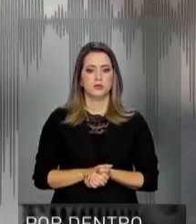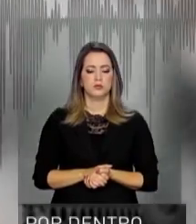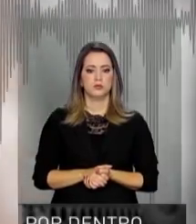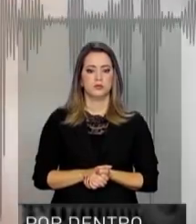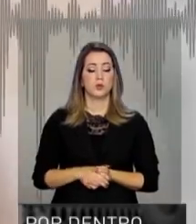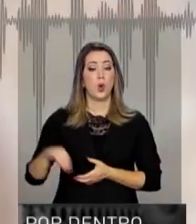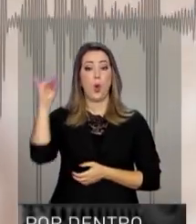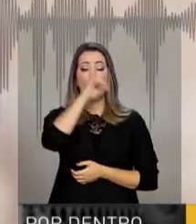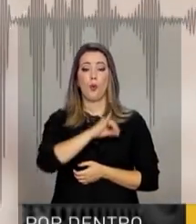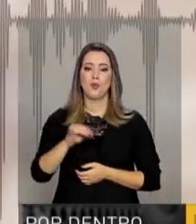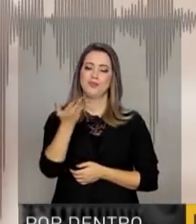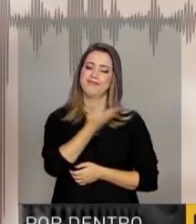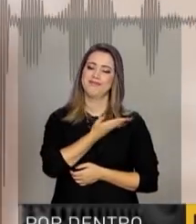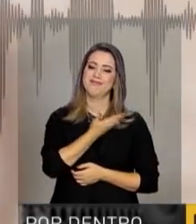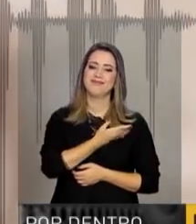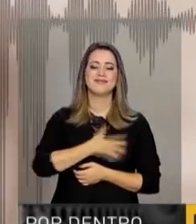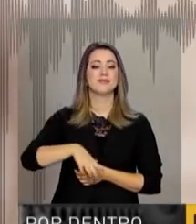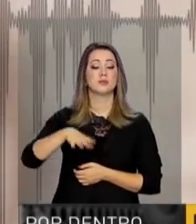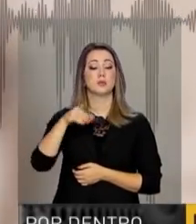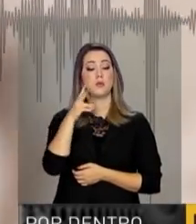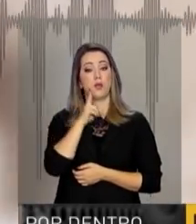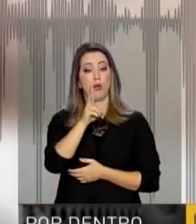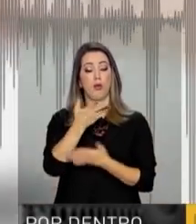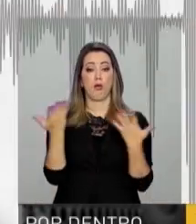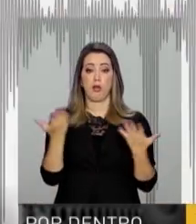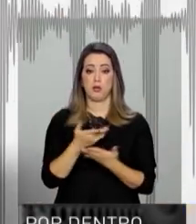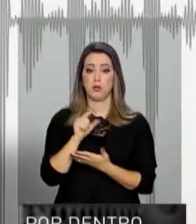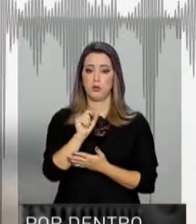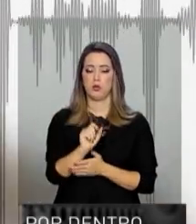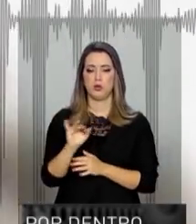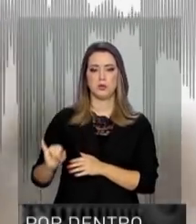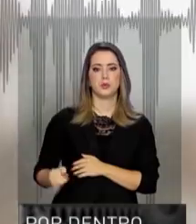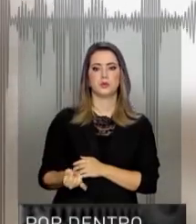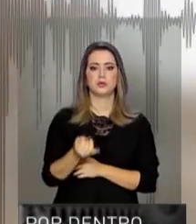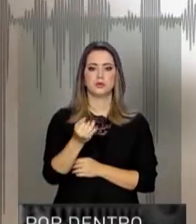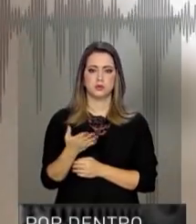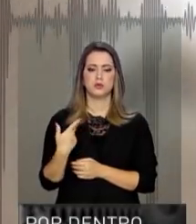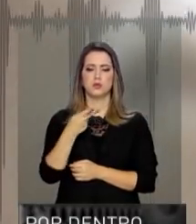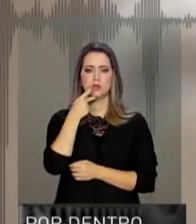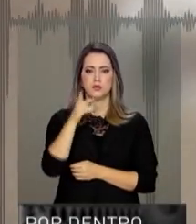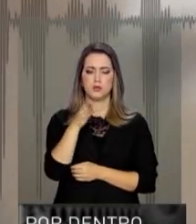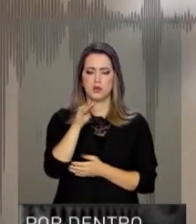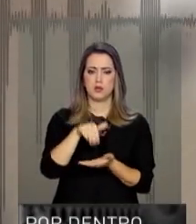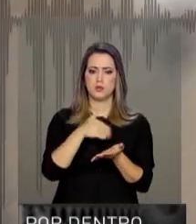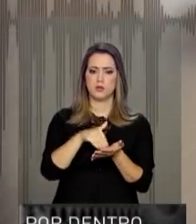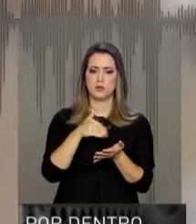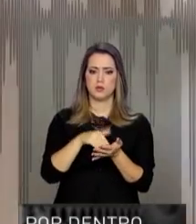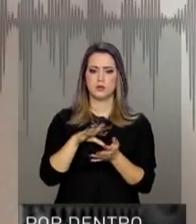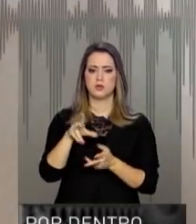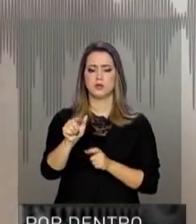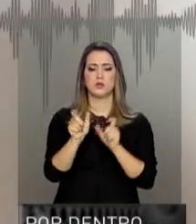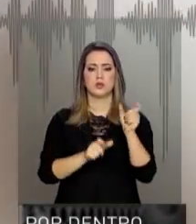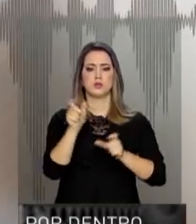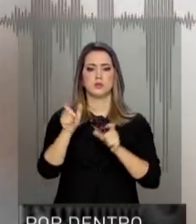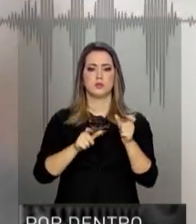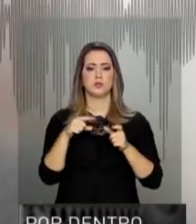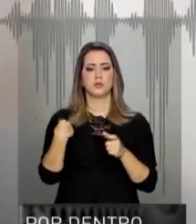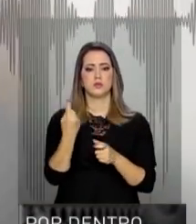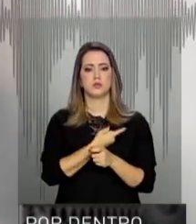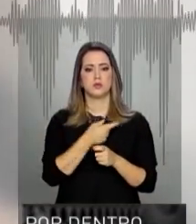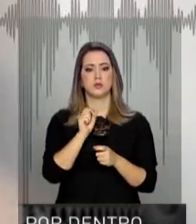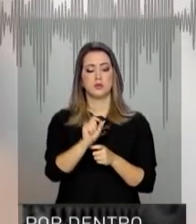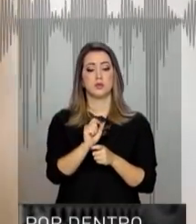Olá, amigos, ouvintes. Eu quero aproveitar aqui a oportunidade de complementar o secretário e a todos que nos acompanham neste